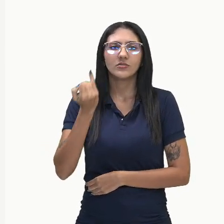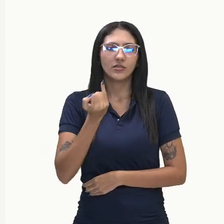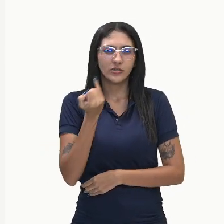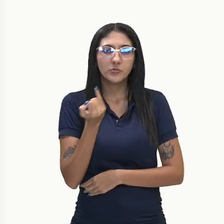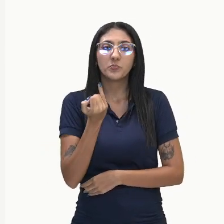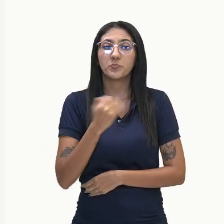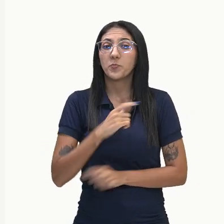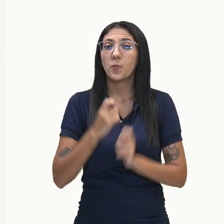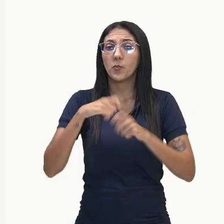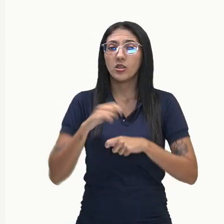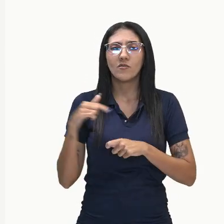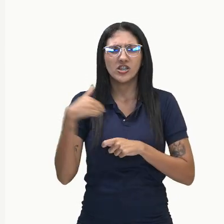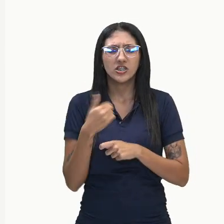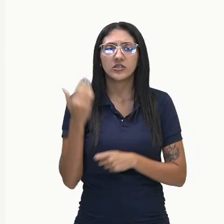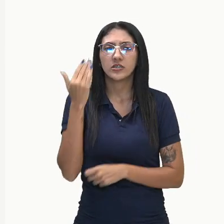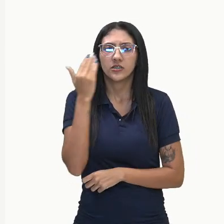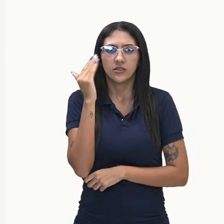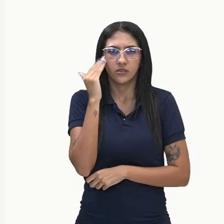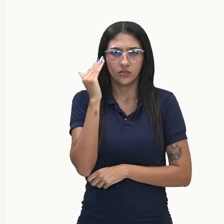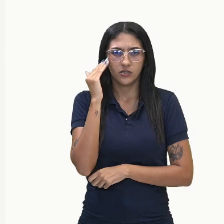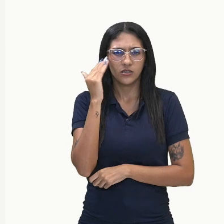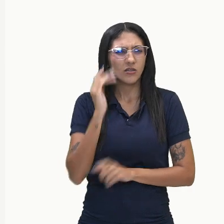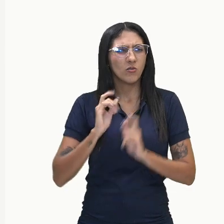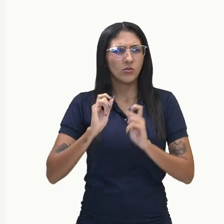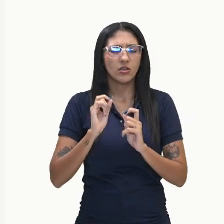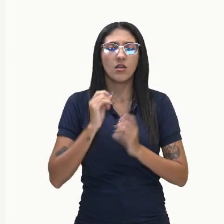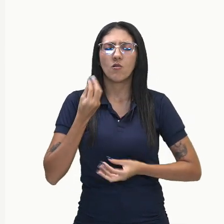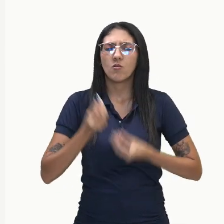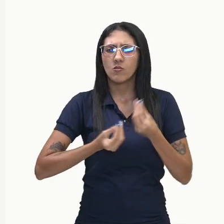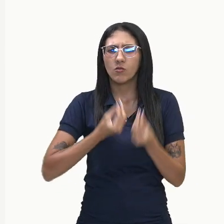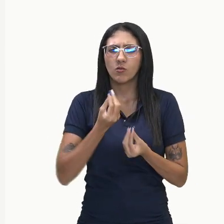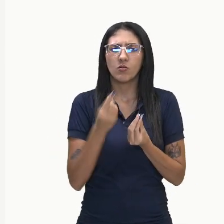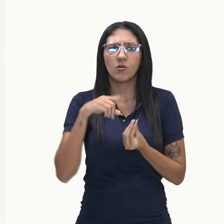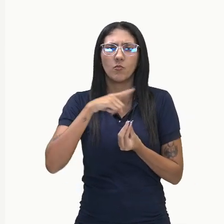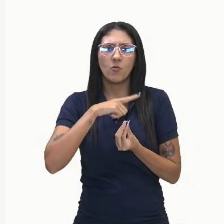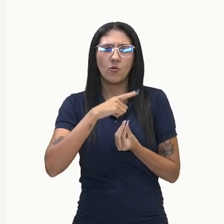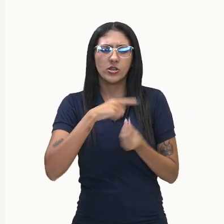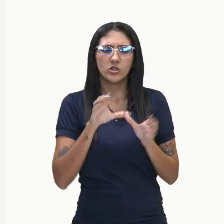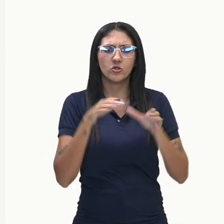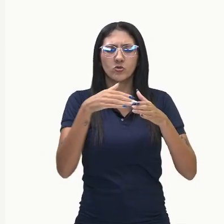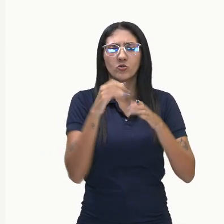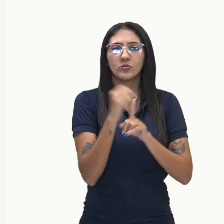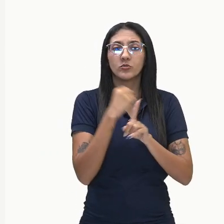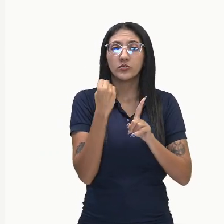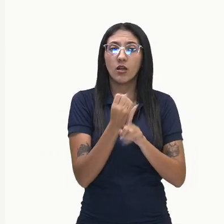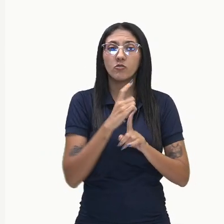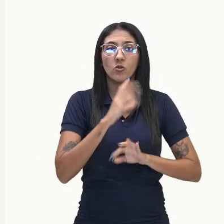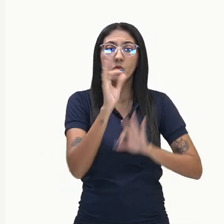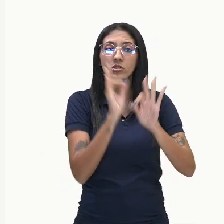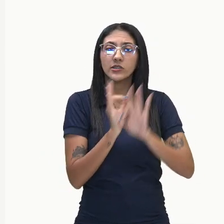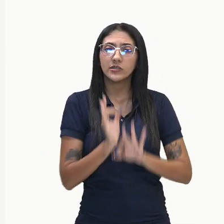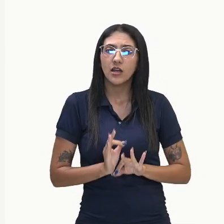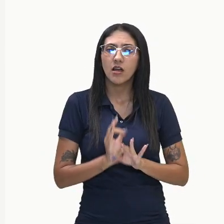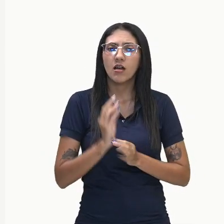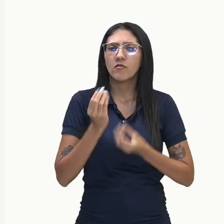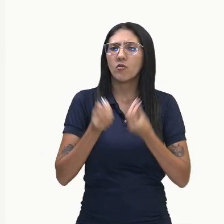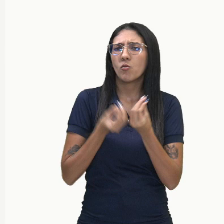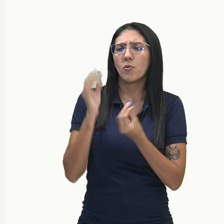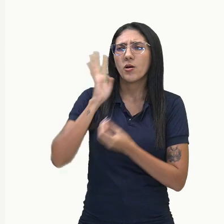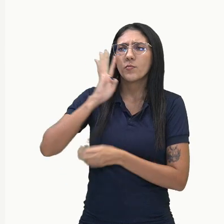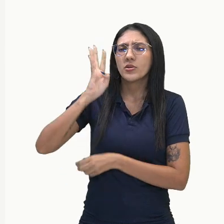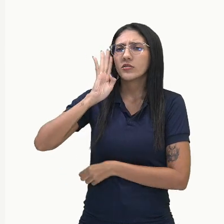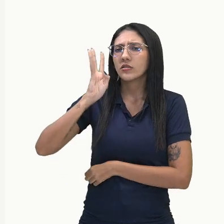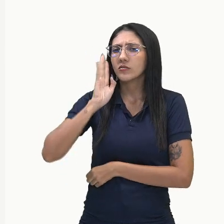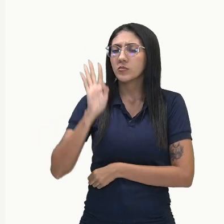fundamentais para entendermos como essas civilizações se organizavam, pensavam